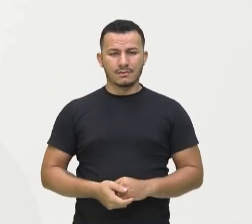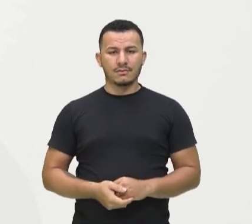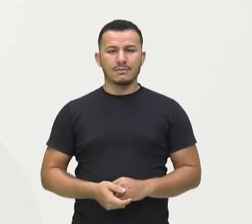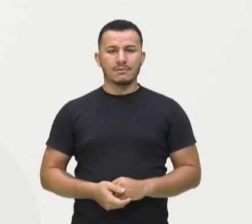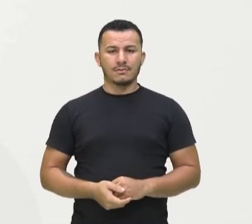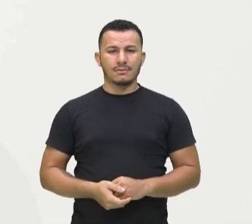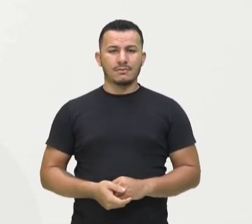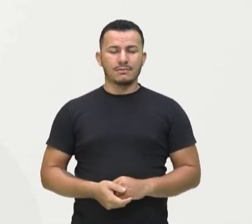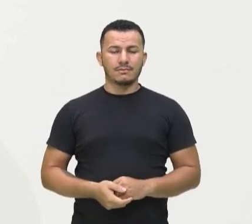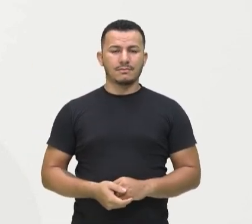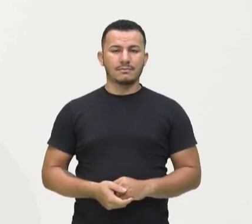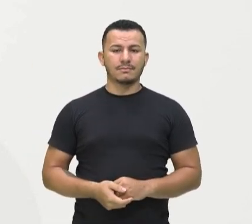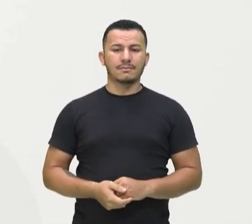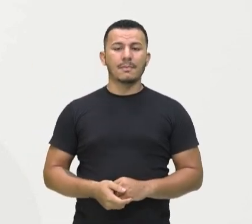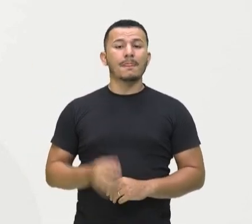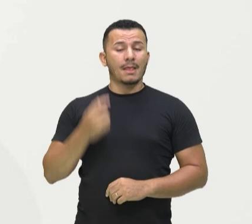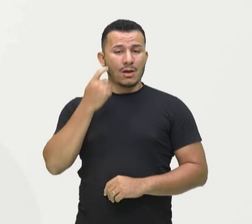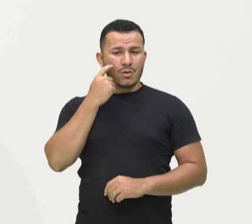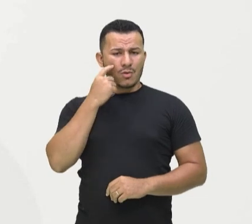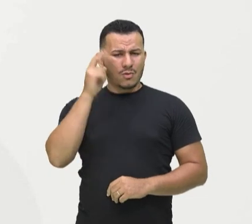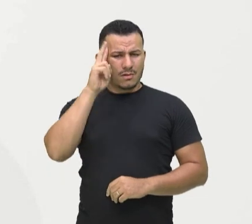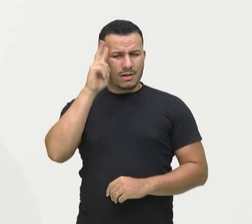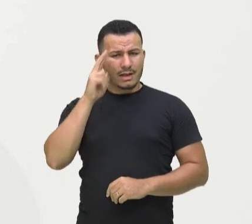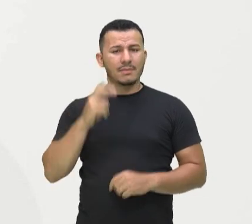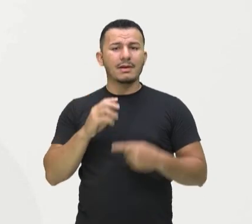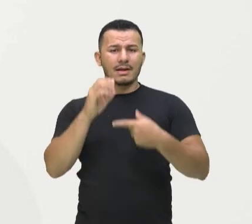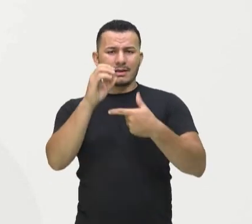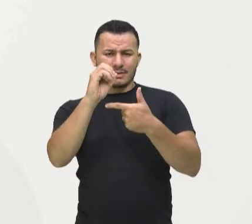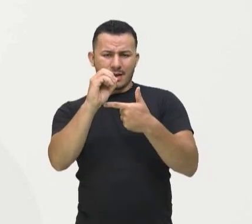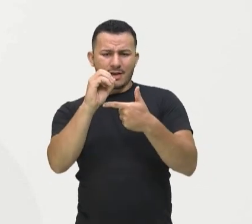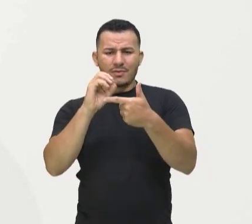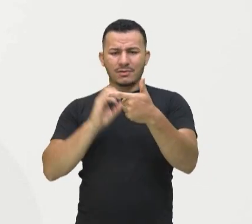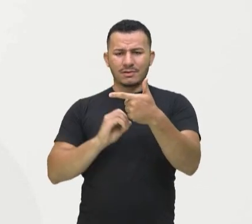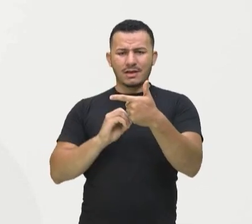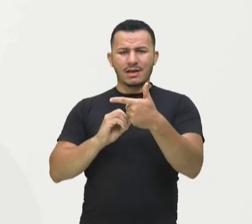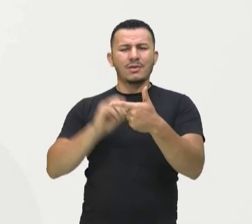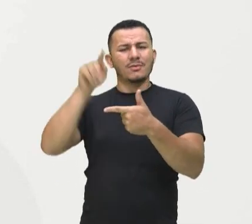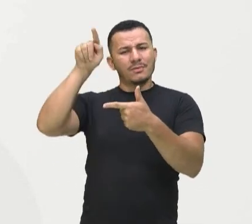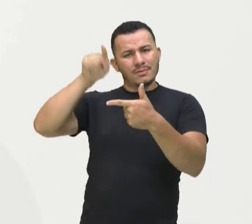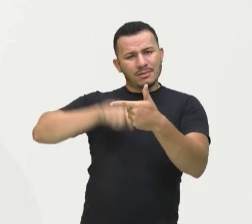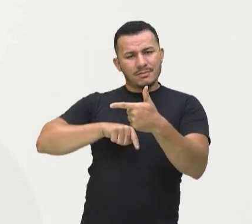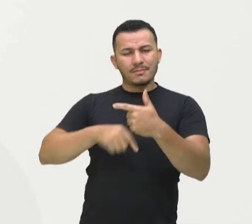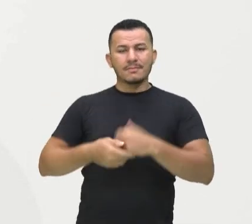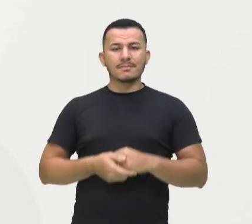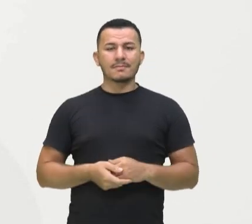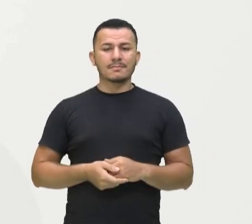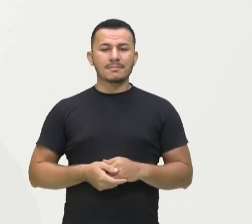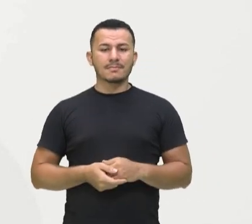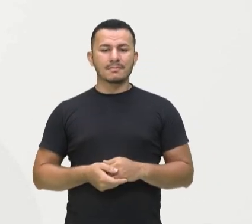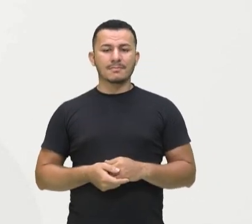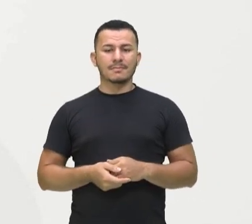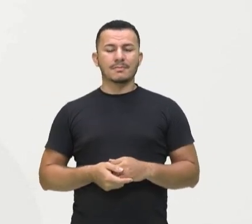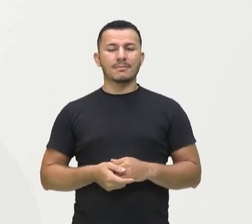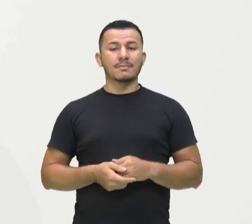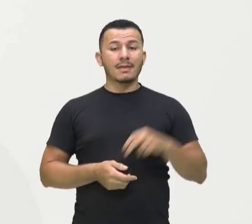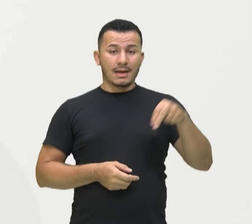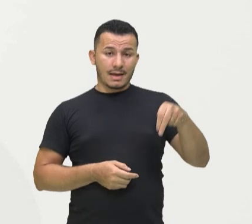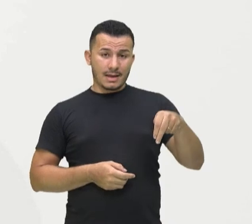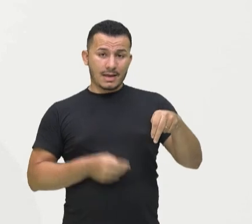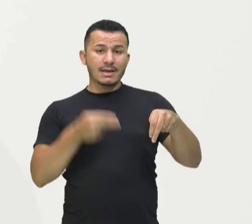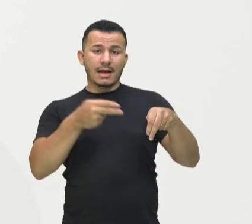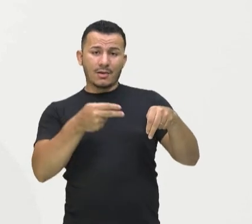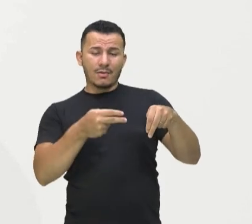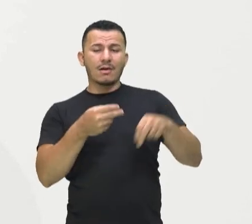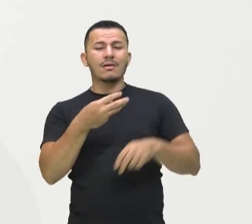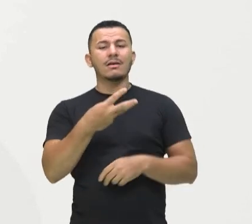20. Aí, ó, o professor ensinou para você, ó, tem zero em cima, tem zero embaixo, ó, simples. Ficamos então com N igual